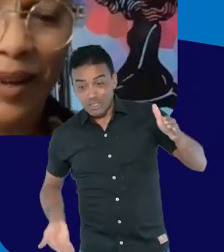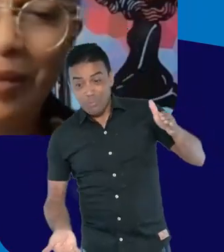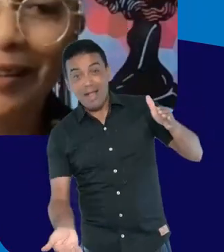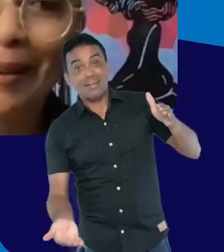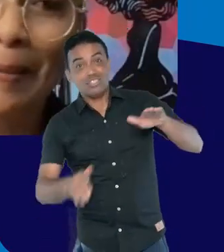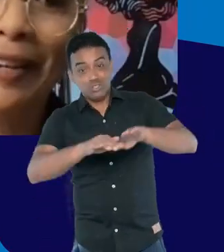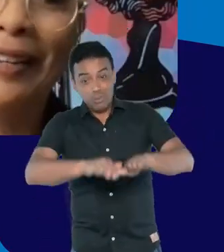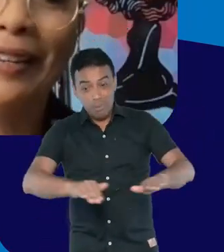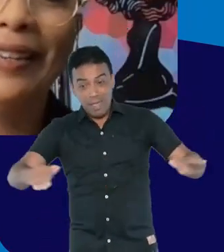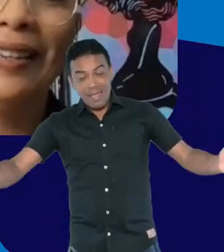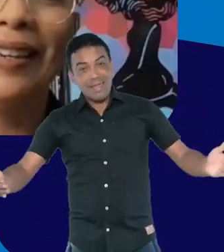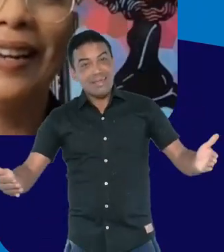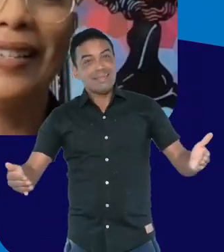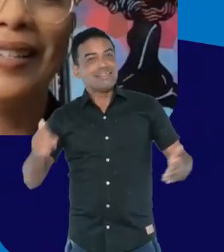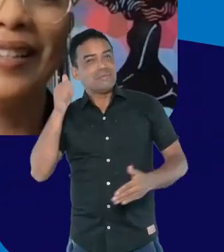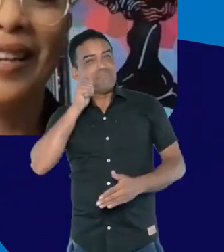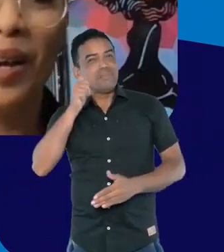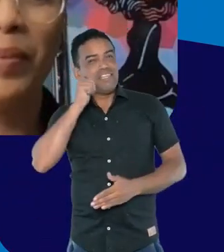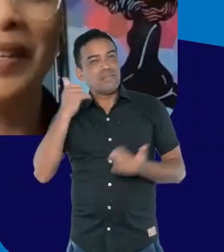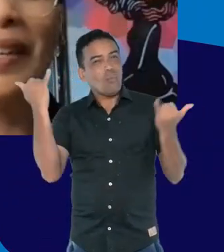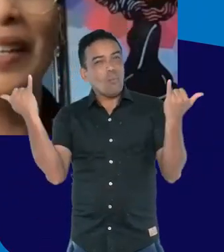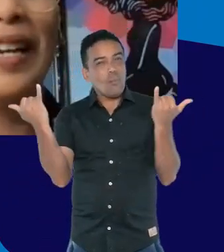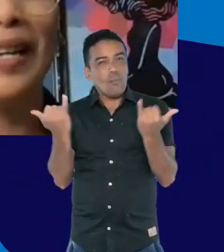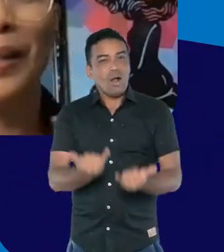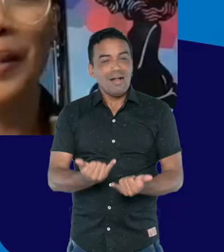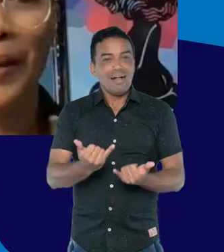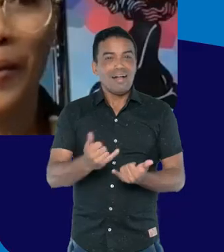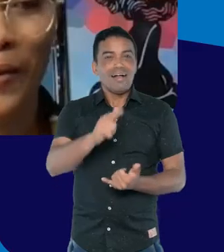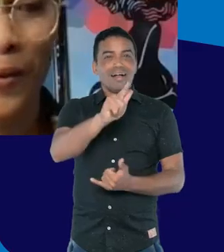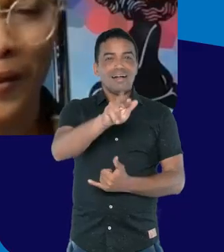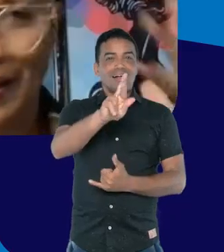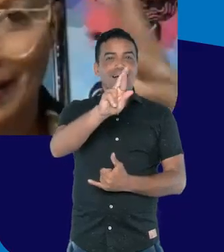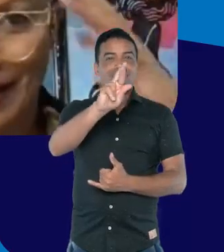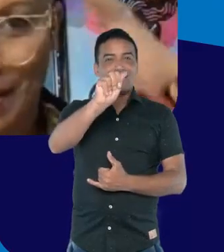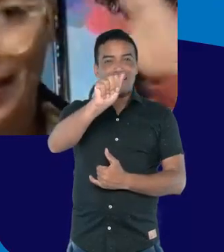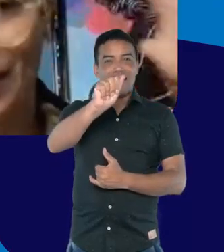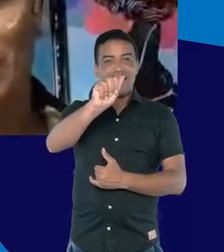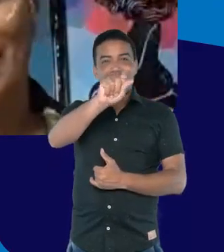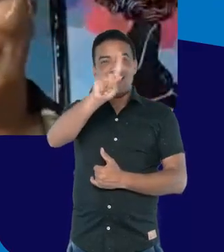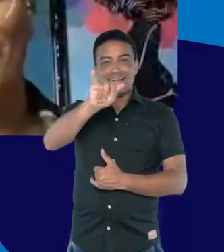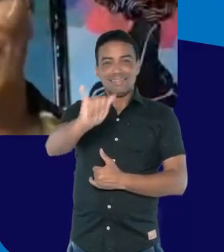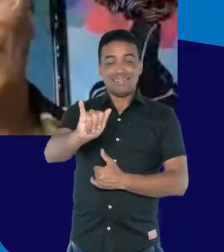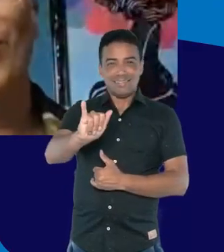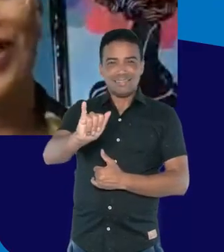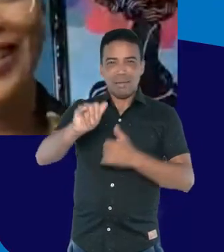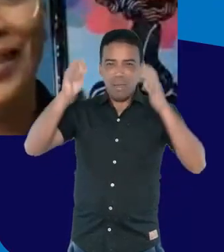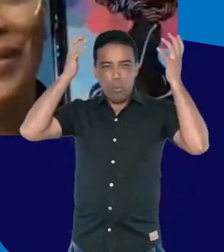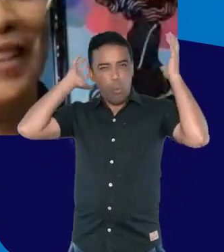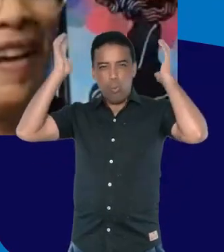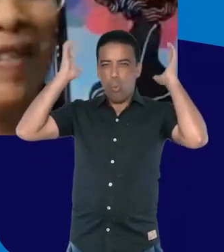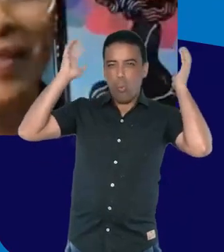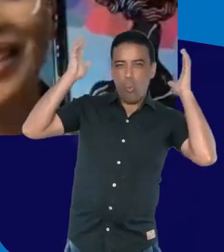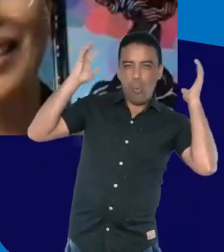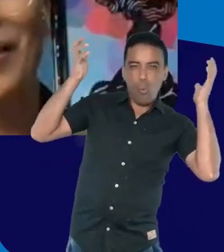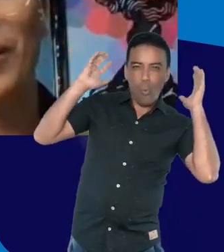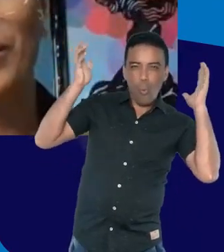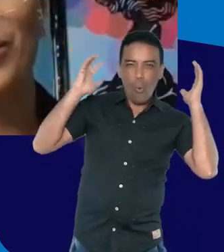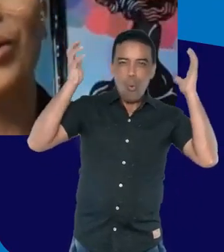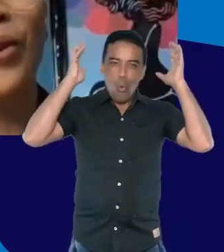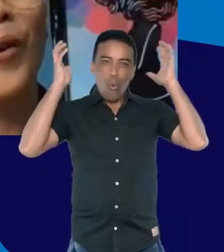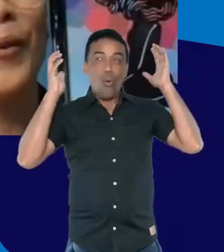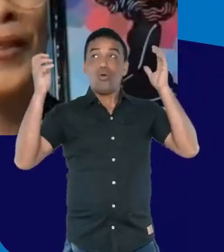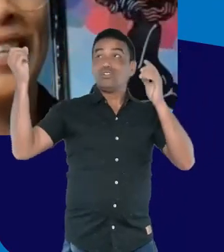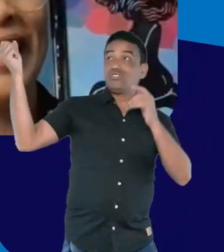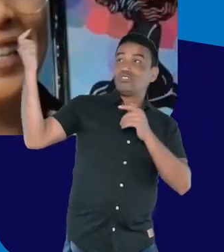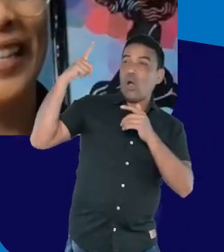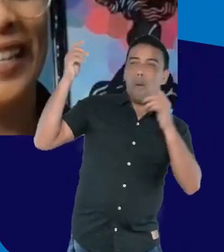né, aquela menininha magrelinha, a pequena Grazi, com aquele cabelo black ferrugem que iluminava ali com a luz